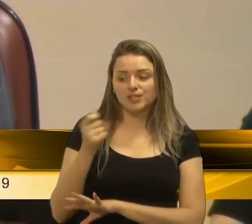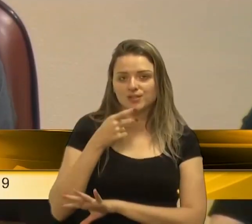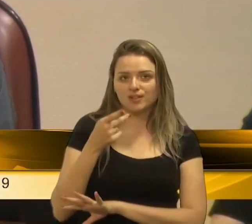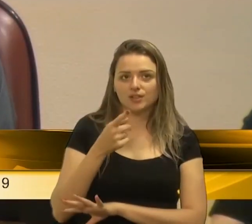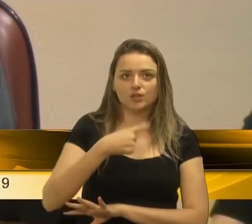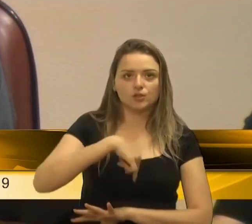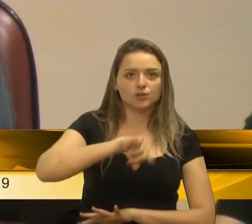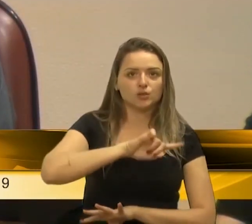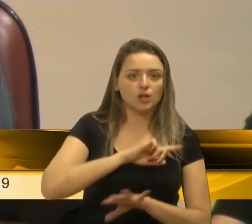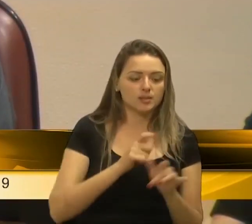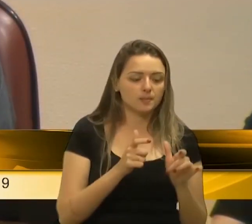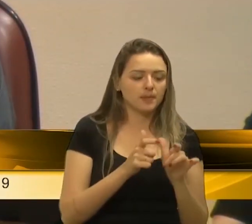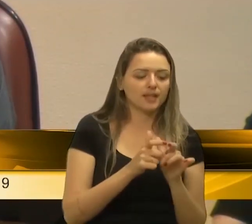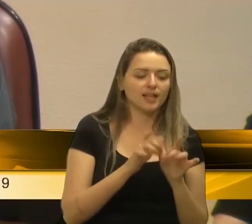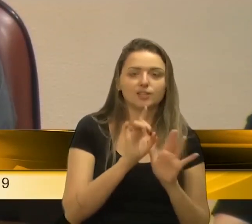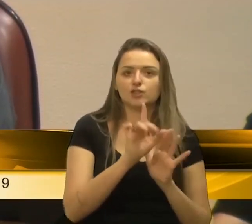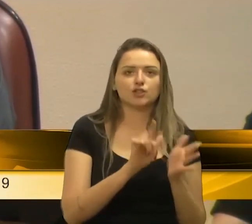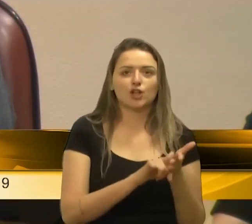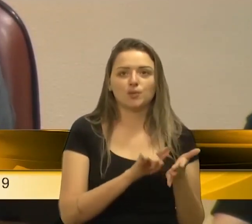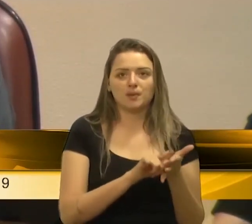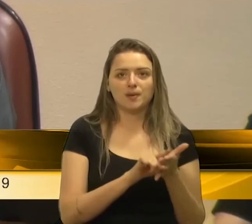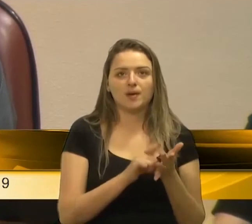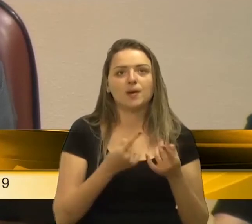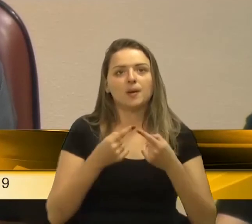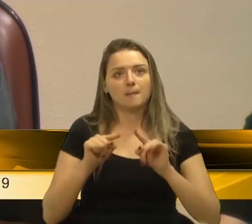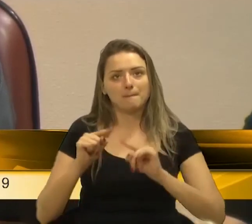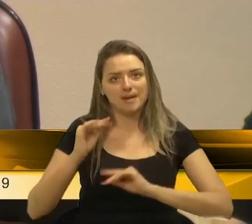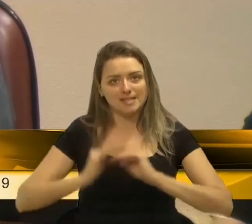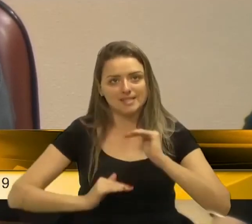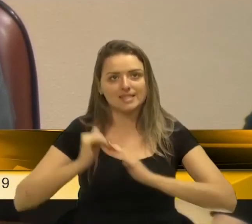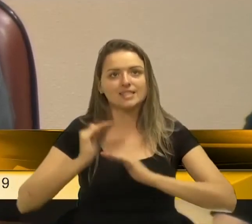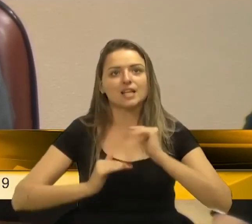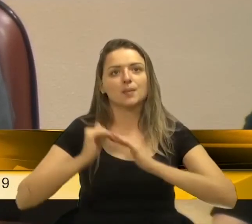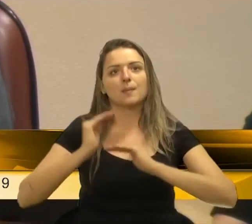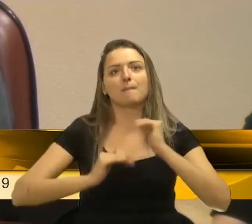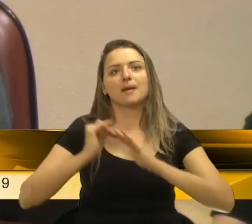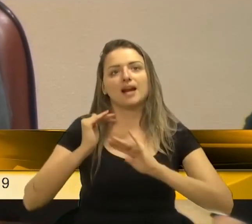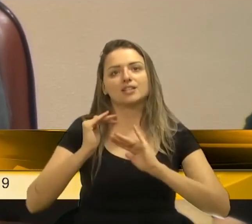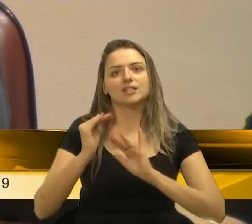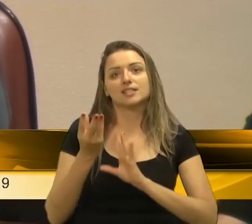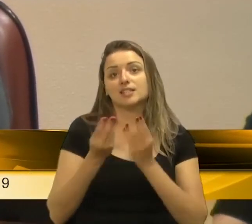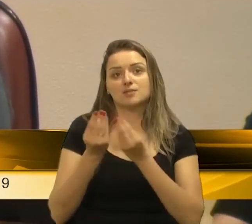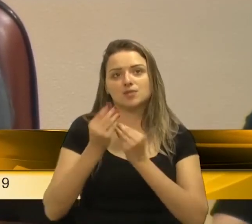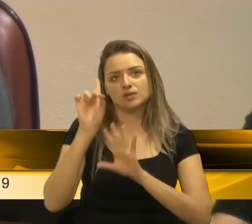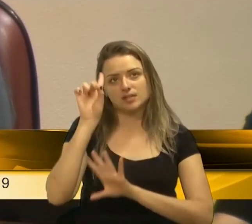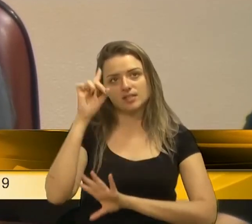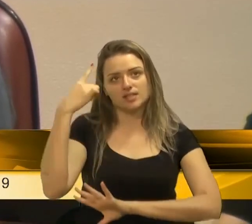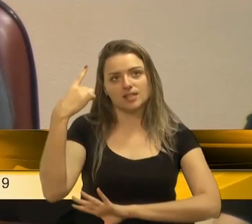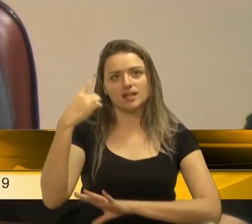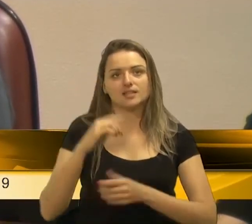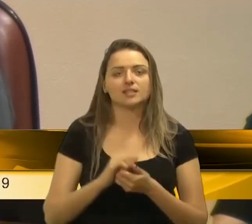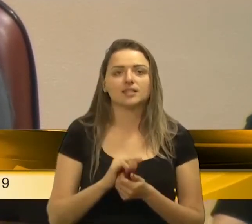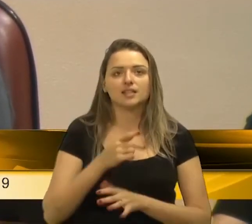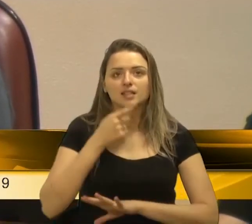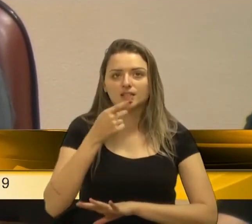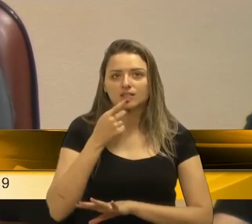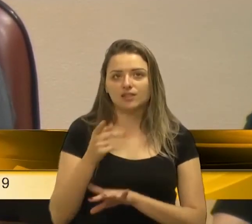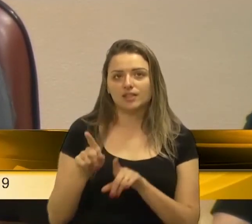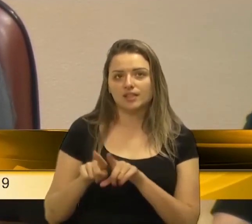somos pequenos no papel, mas grandes nas ideias. E dizer também